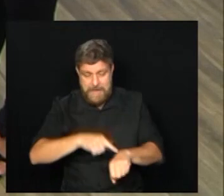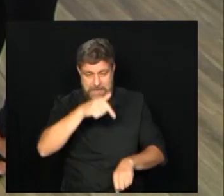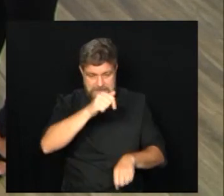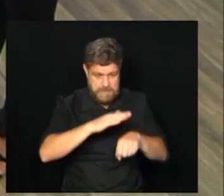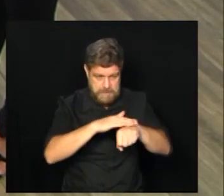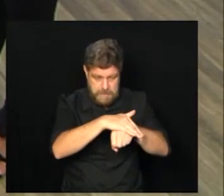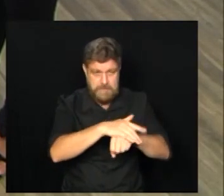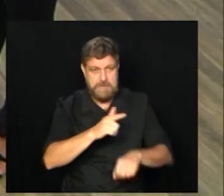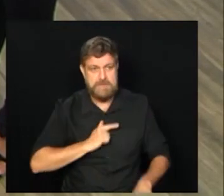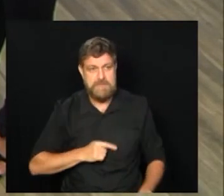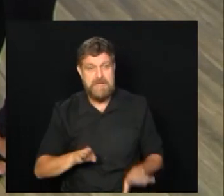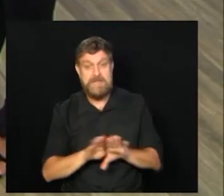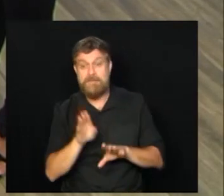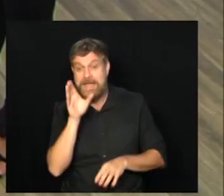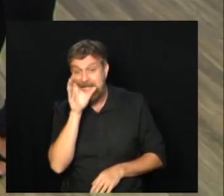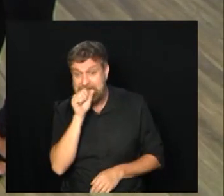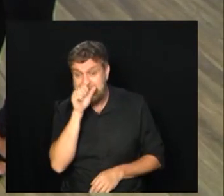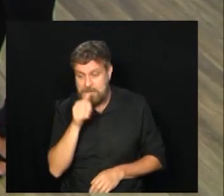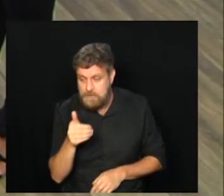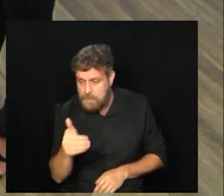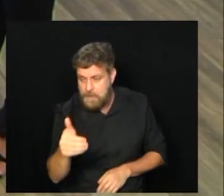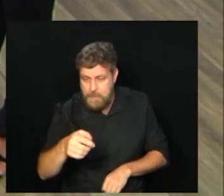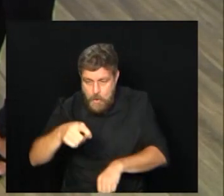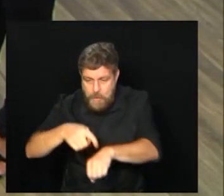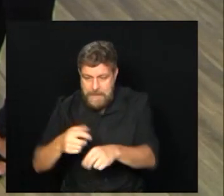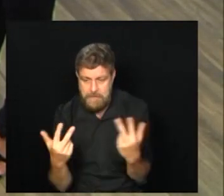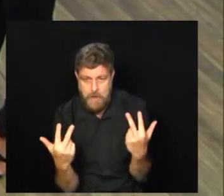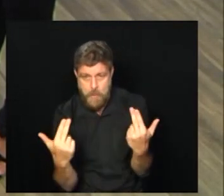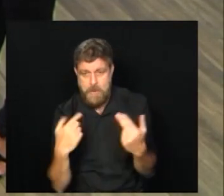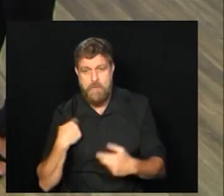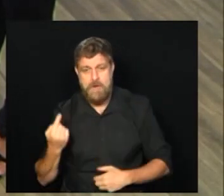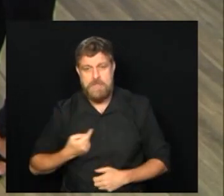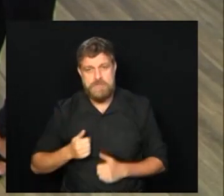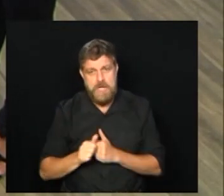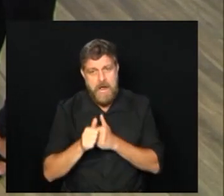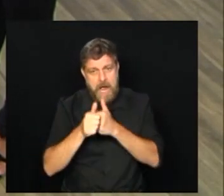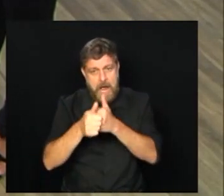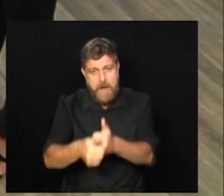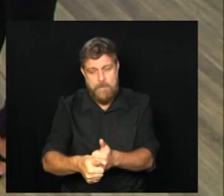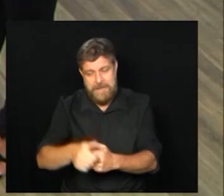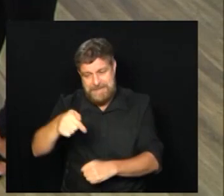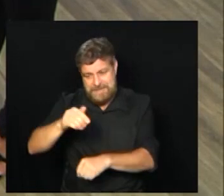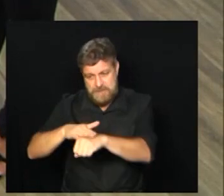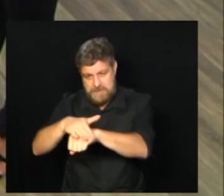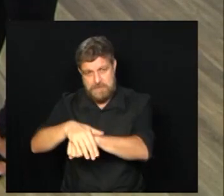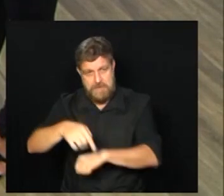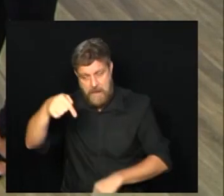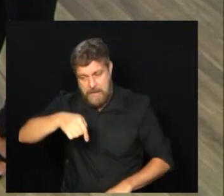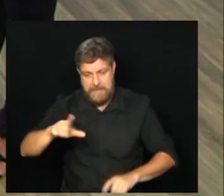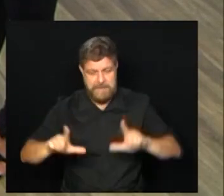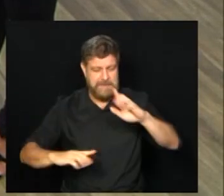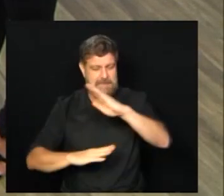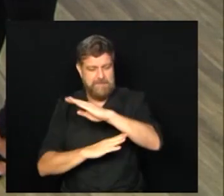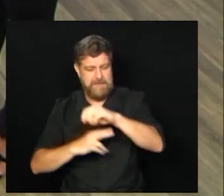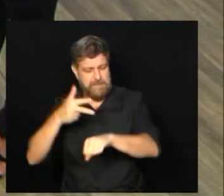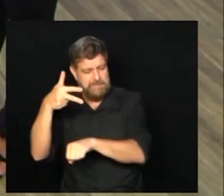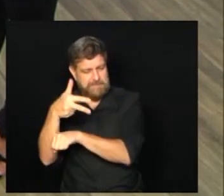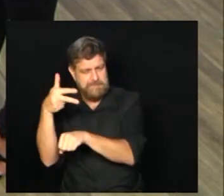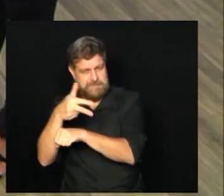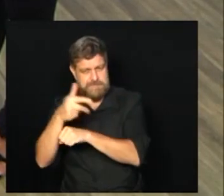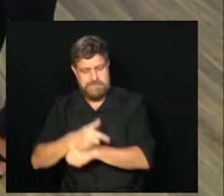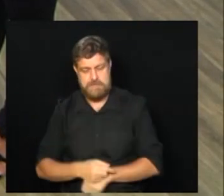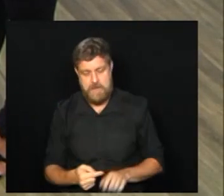da noite, e no sábado também neste horário, a gente acompanha então às 7 horas da noite aqui na TV Câmara Campinas